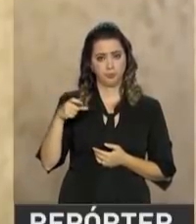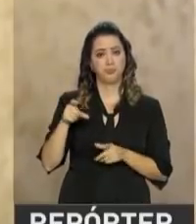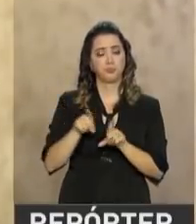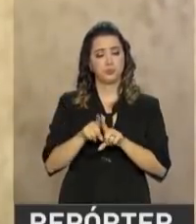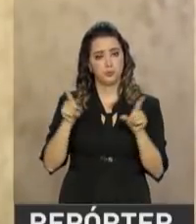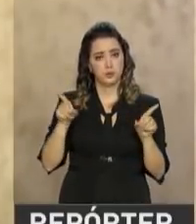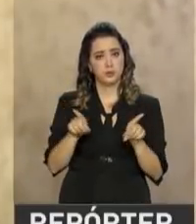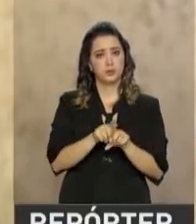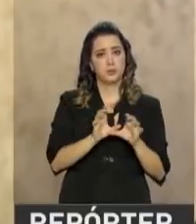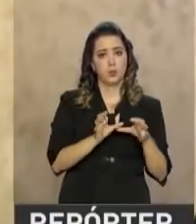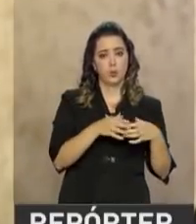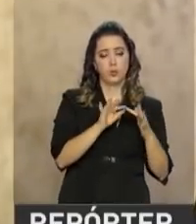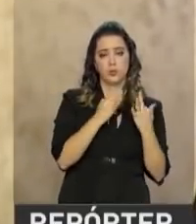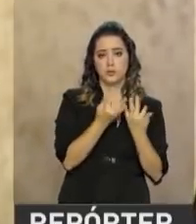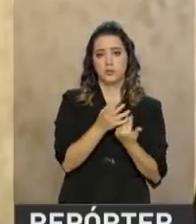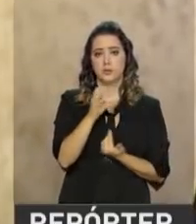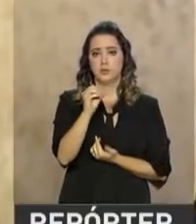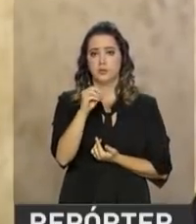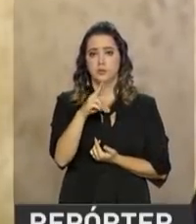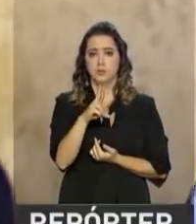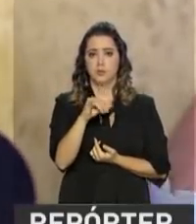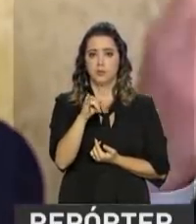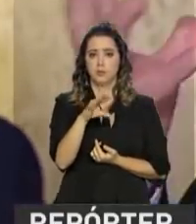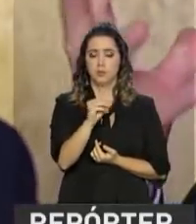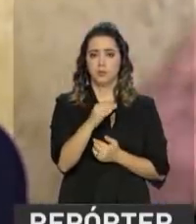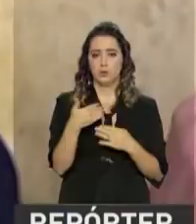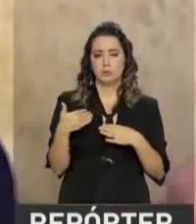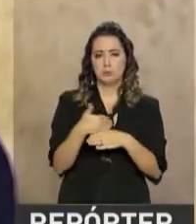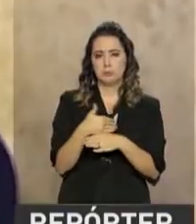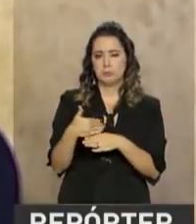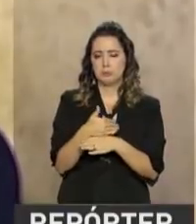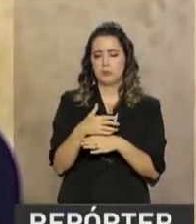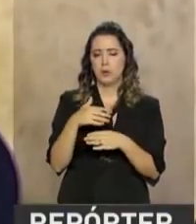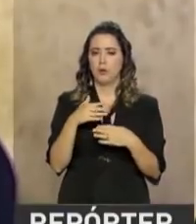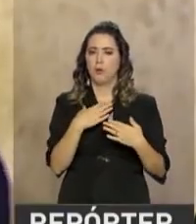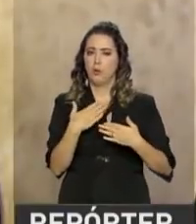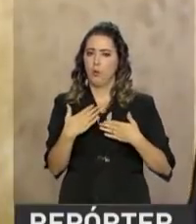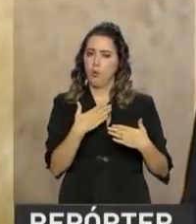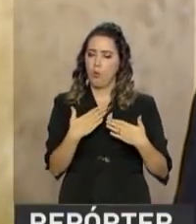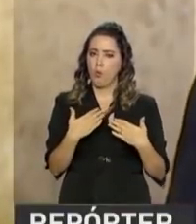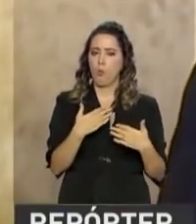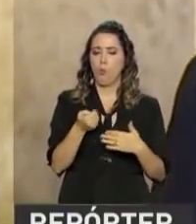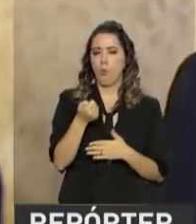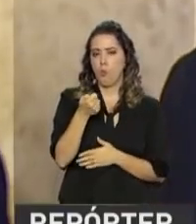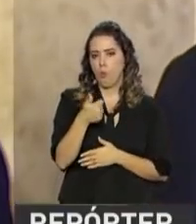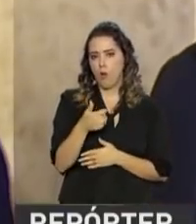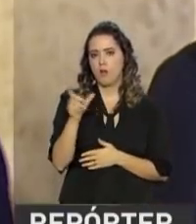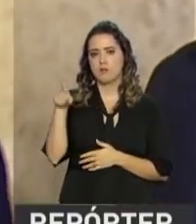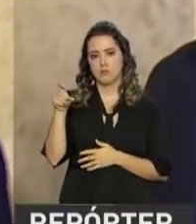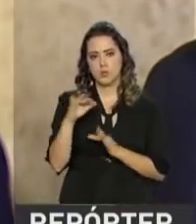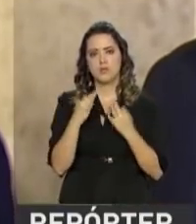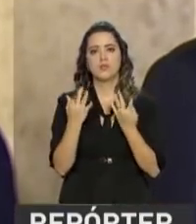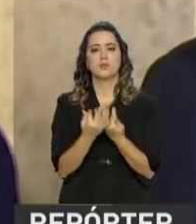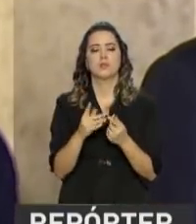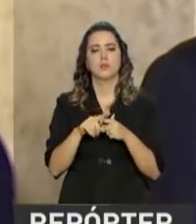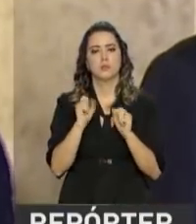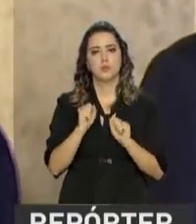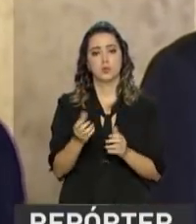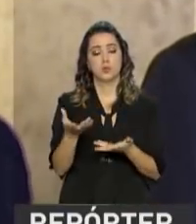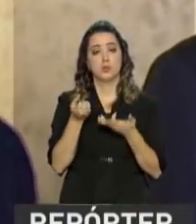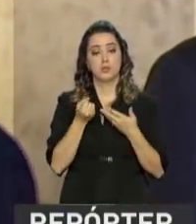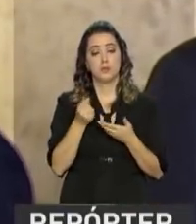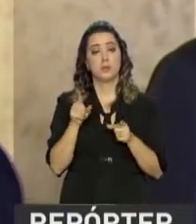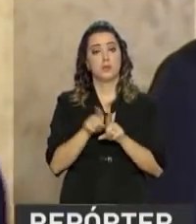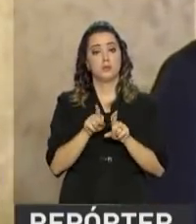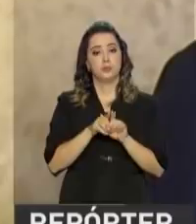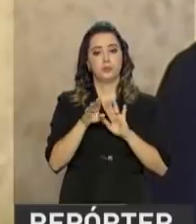famílias do Cadastro Único, que estão ali na fronteira, né, do Bolsa Família, podem também receber.